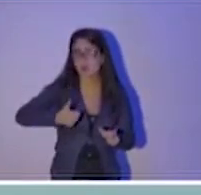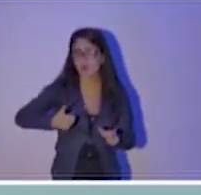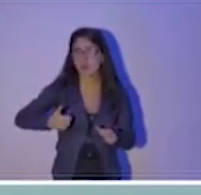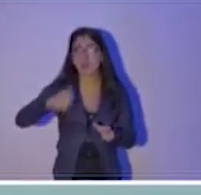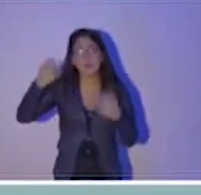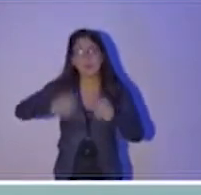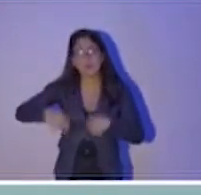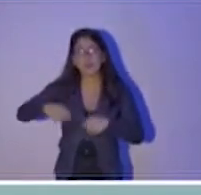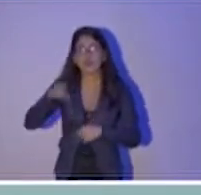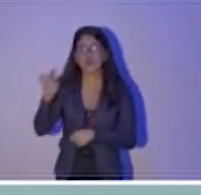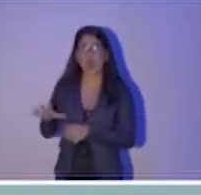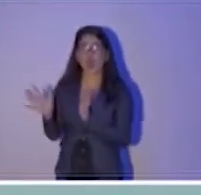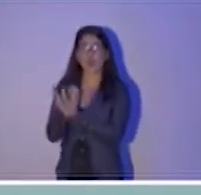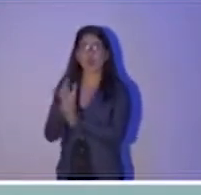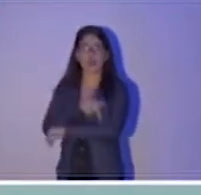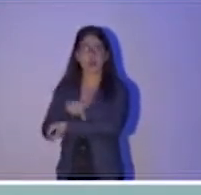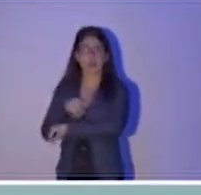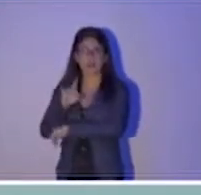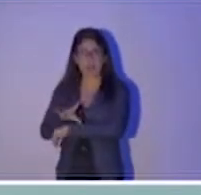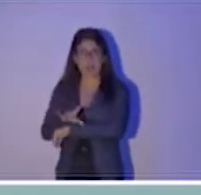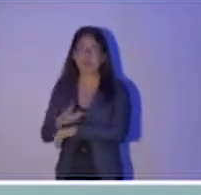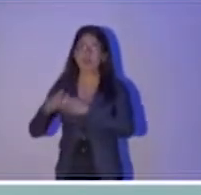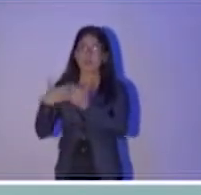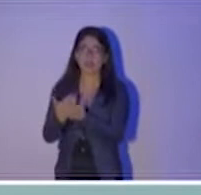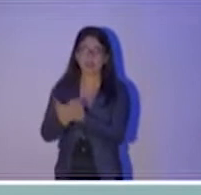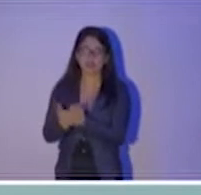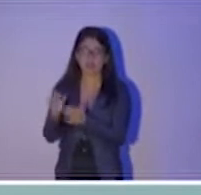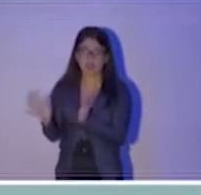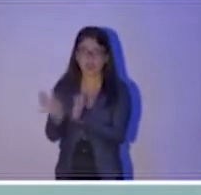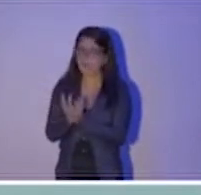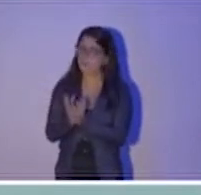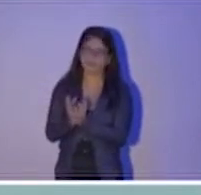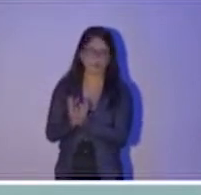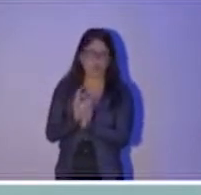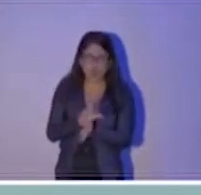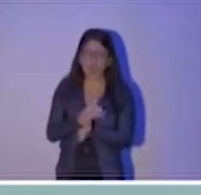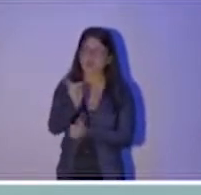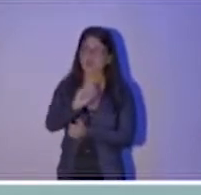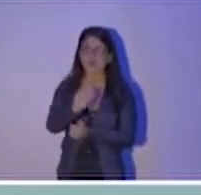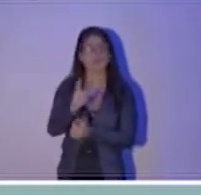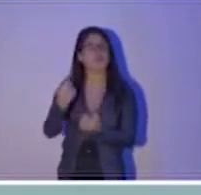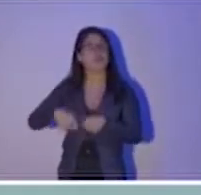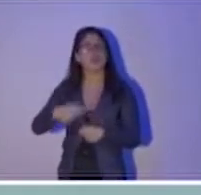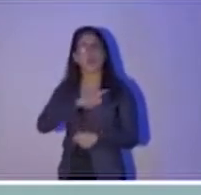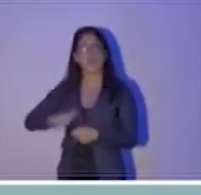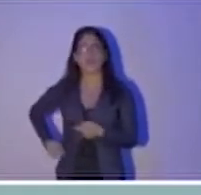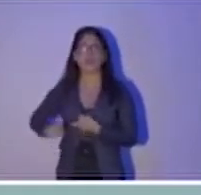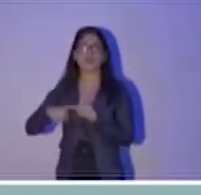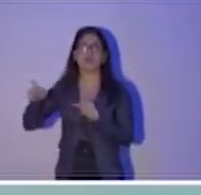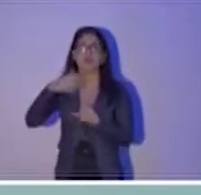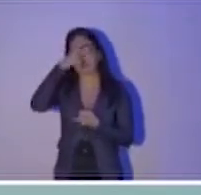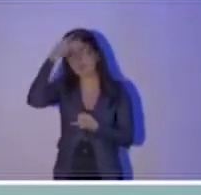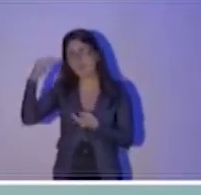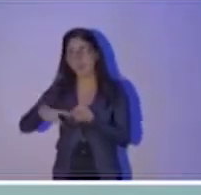que aquele time que está na escola. Eu preciso de todo mundo. Eu preciso do prefeito, eu preciso do governador, eu preciso do presidente da